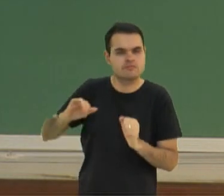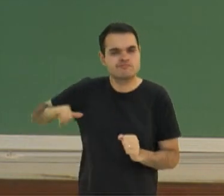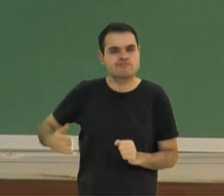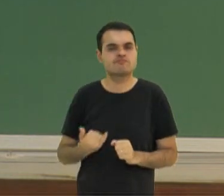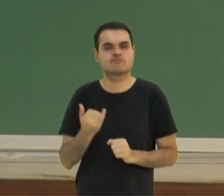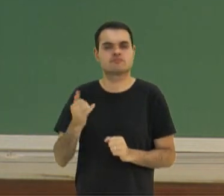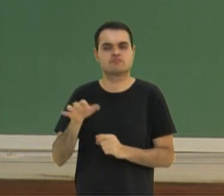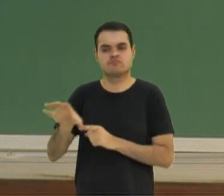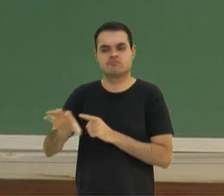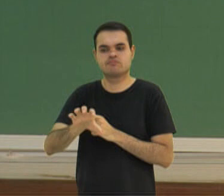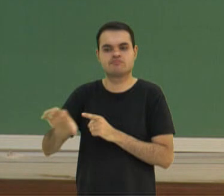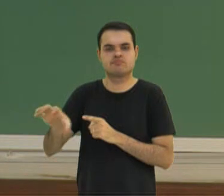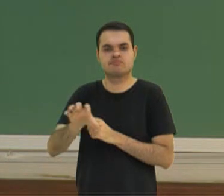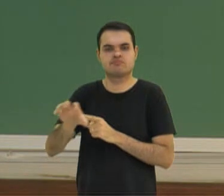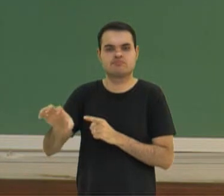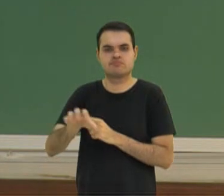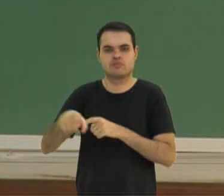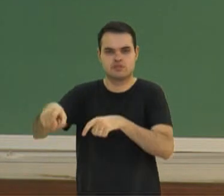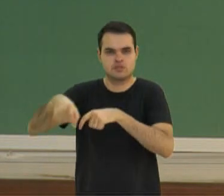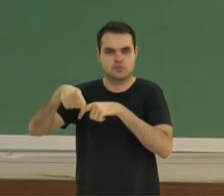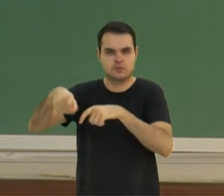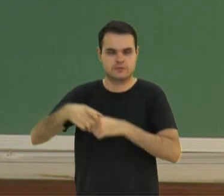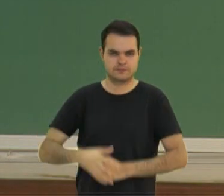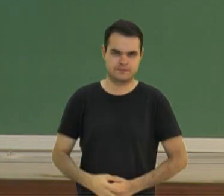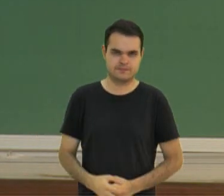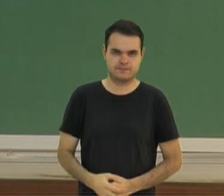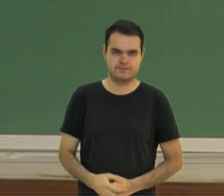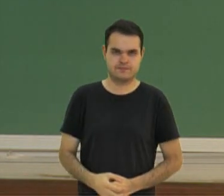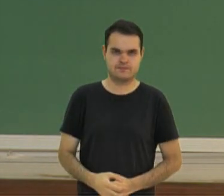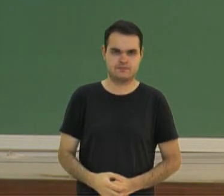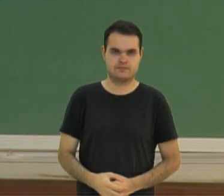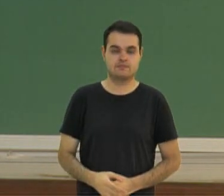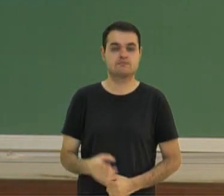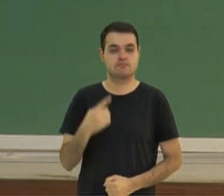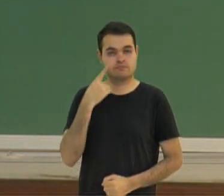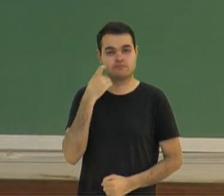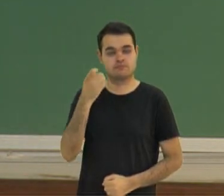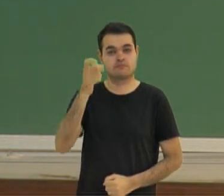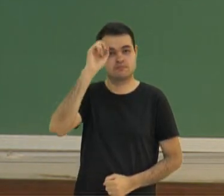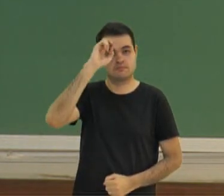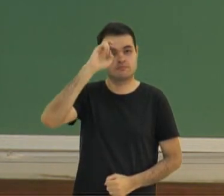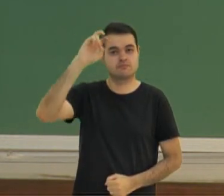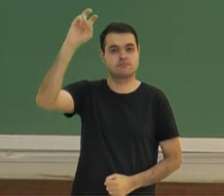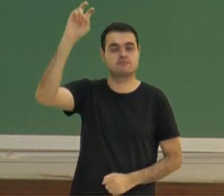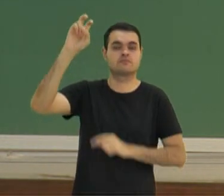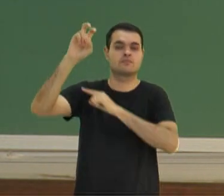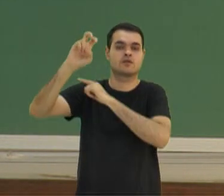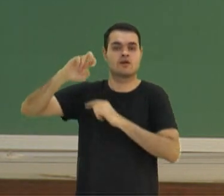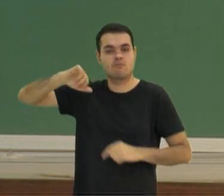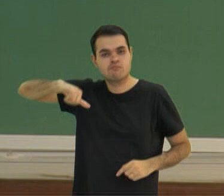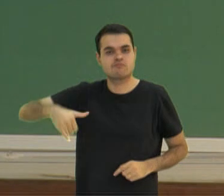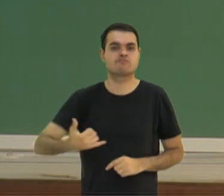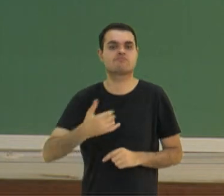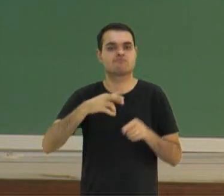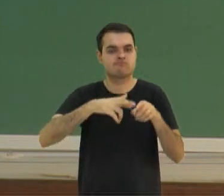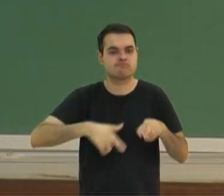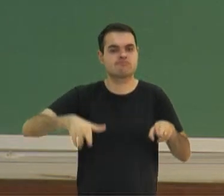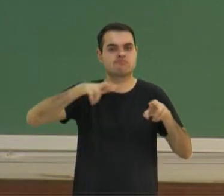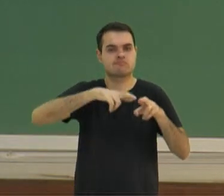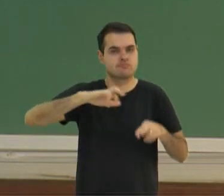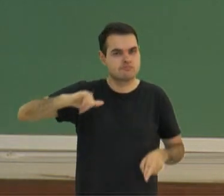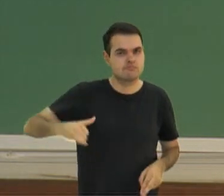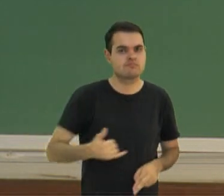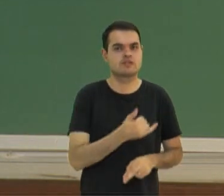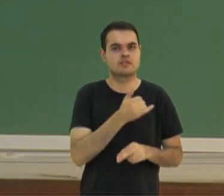como fertilizante na agricultura, certo? É uma forma bastante inteligente de fazer o reaproveitamento e dar um destino